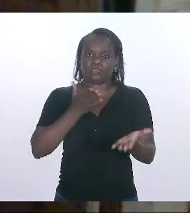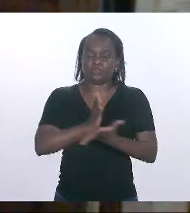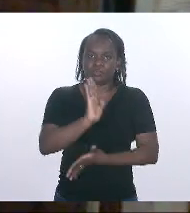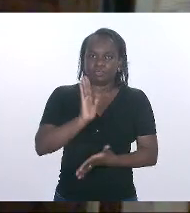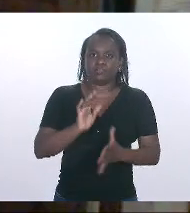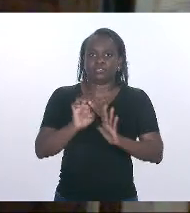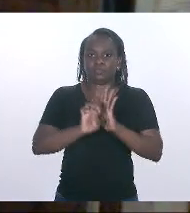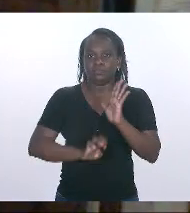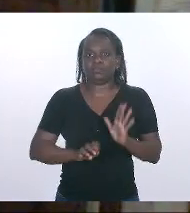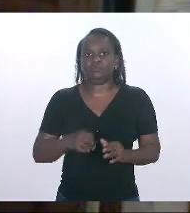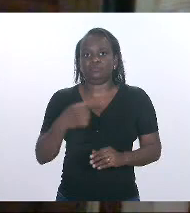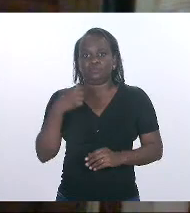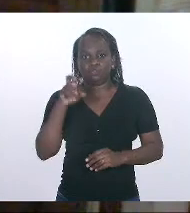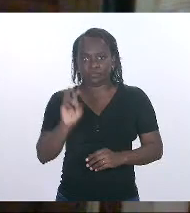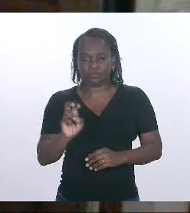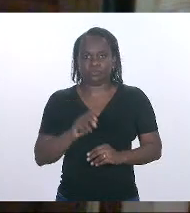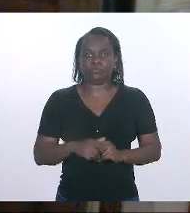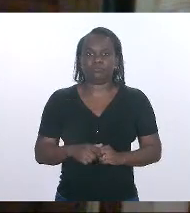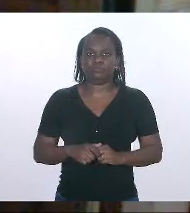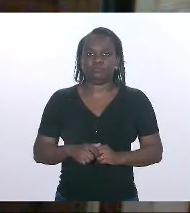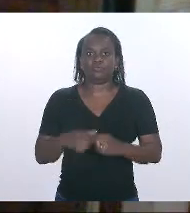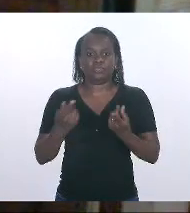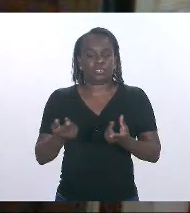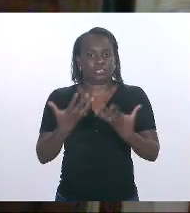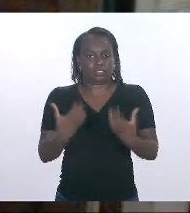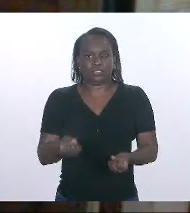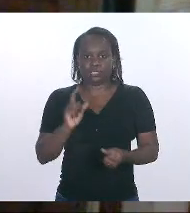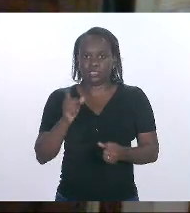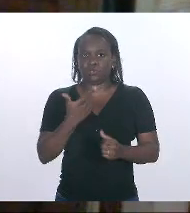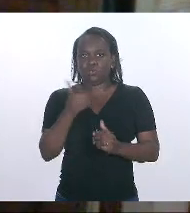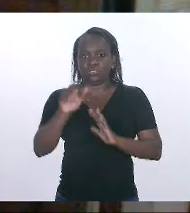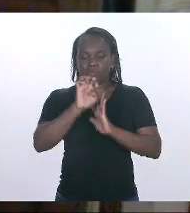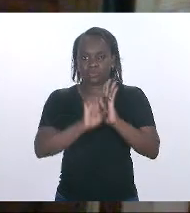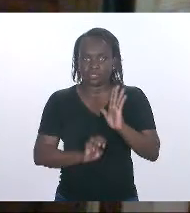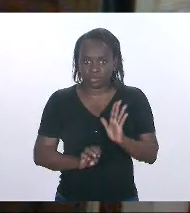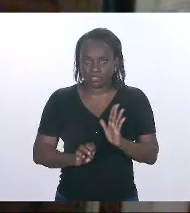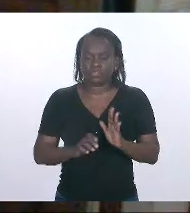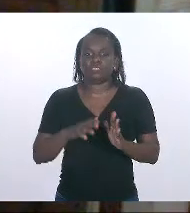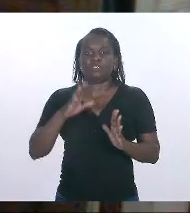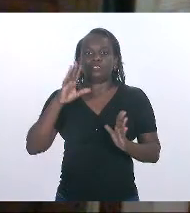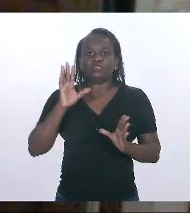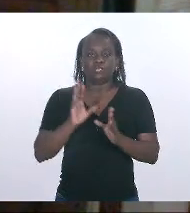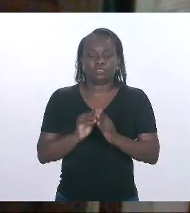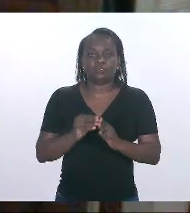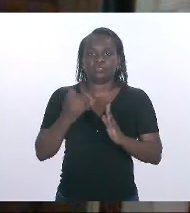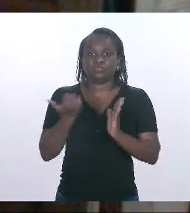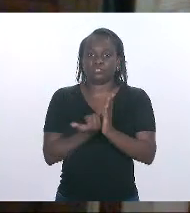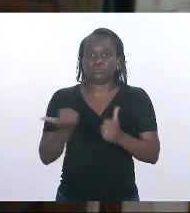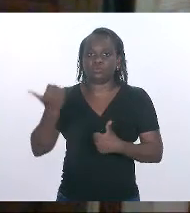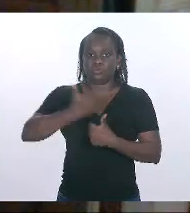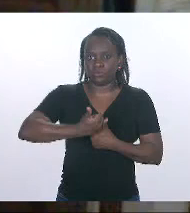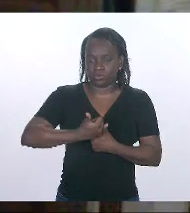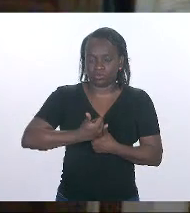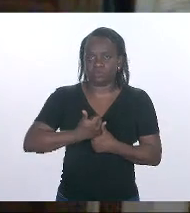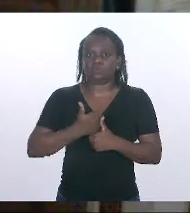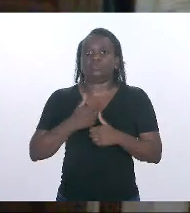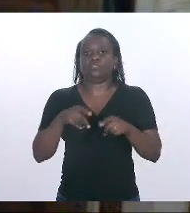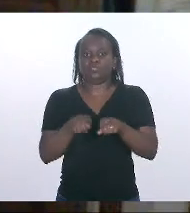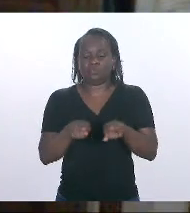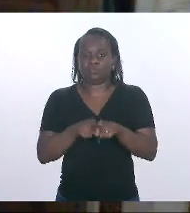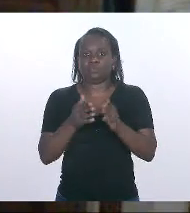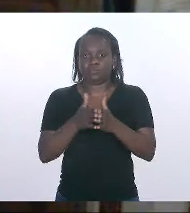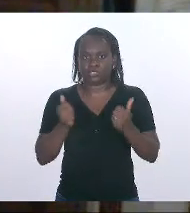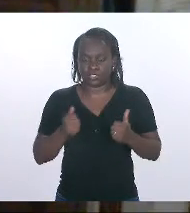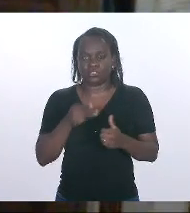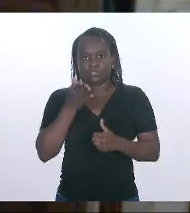aprovação da emenda 5. Contrário às demais emendas, concluindo por substitutivo e solicitando de